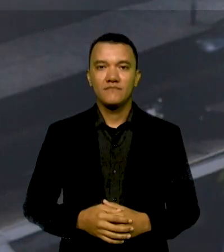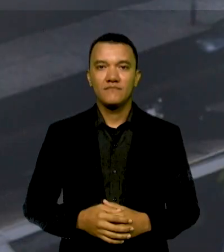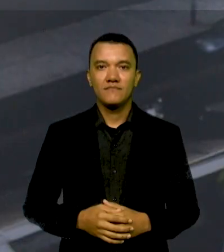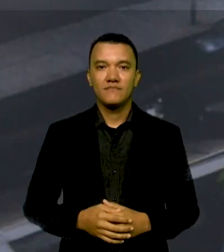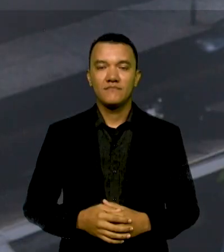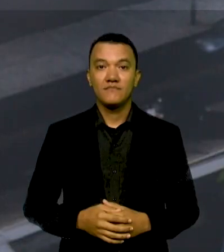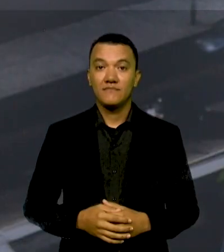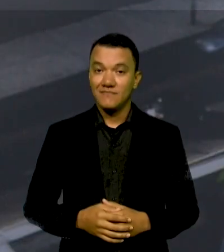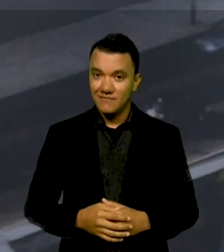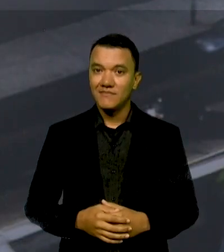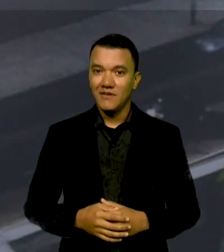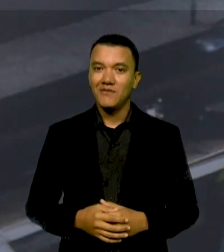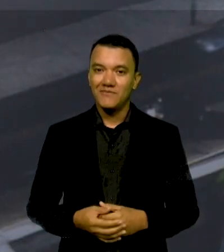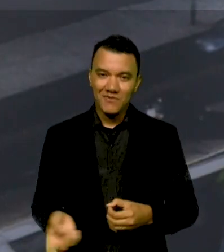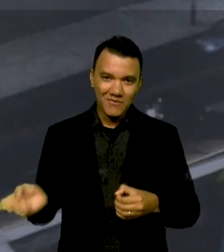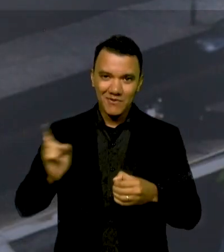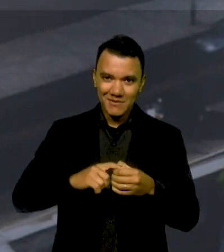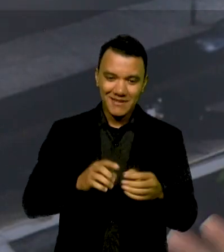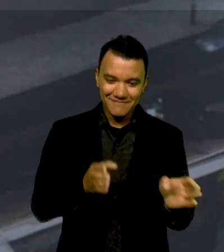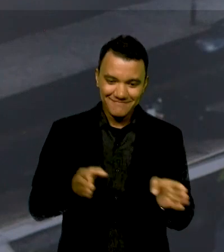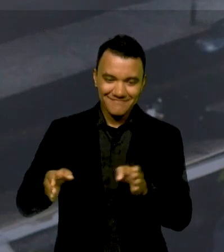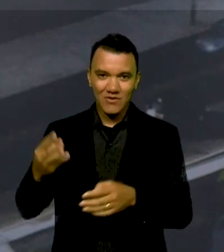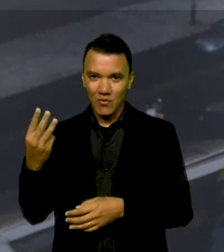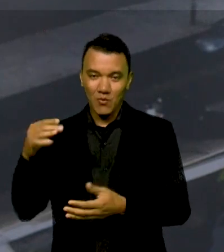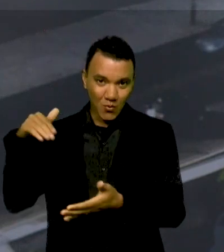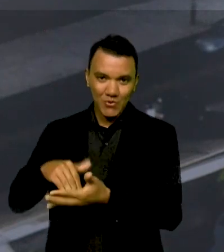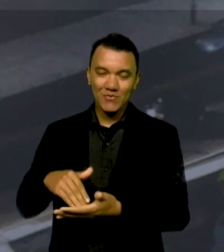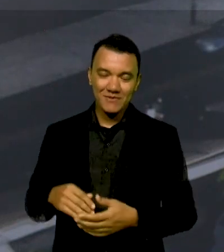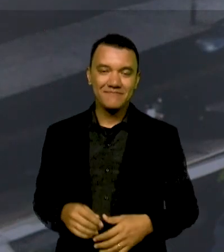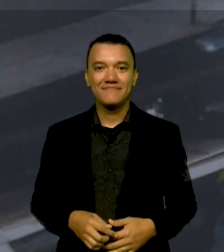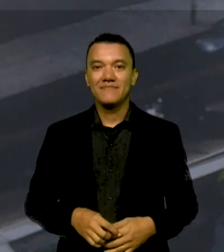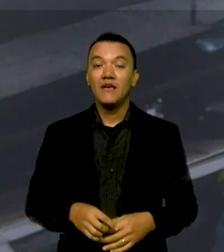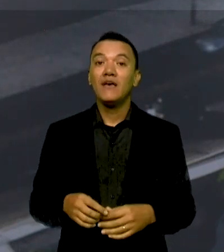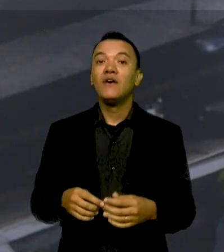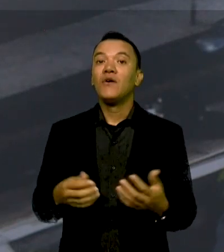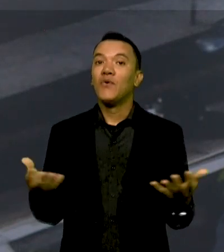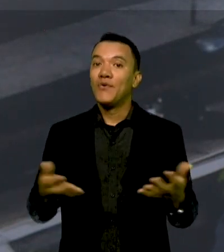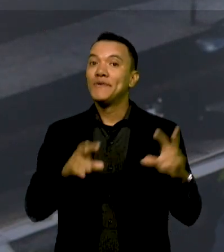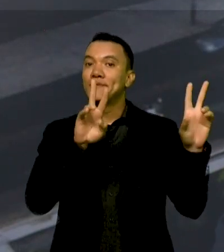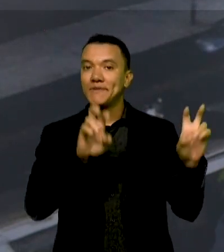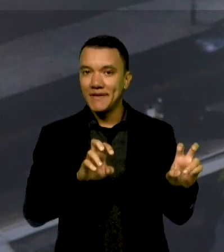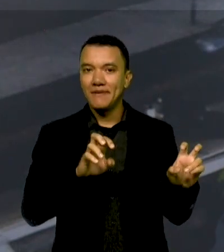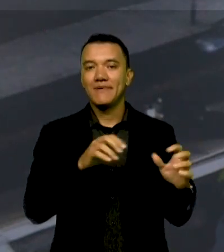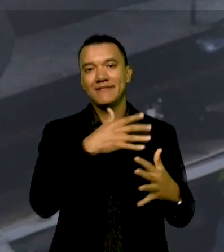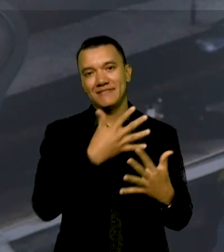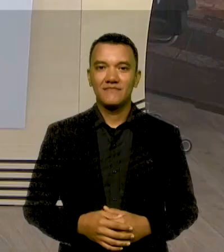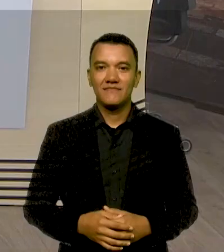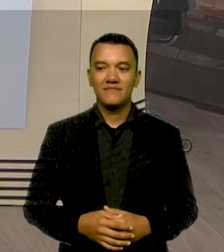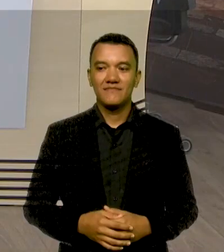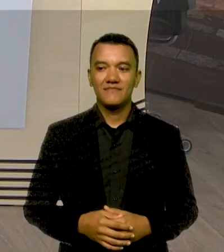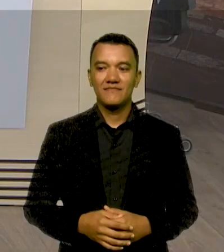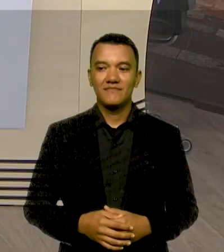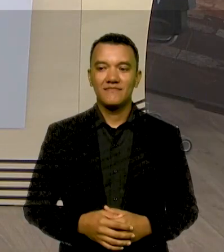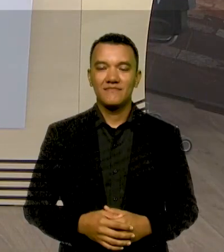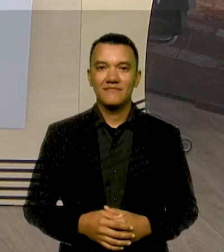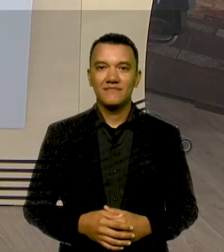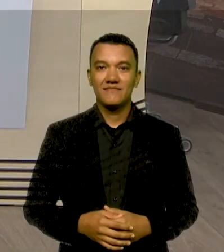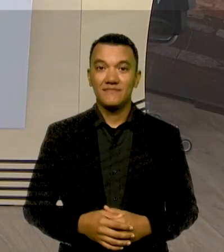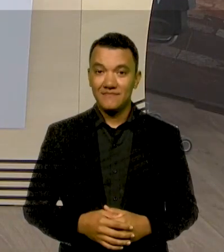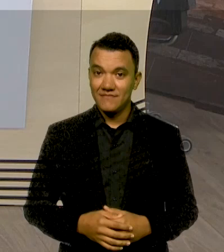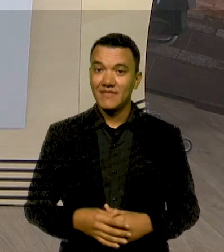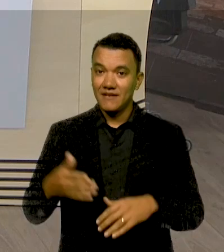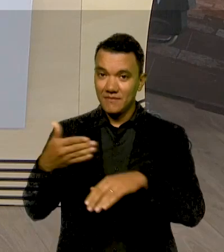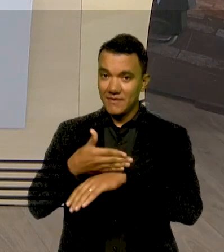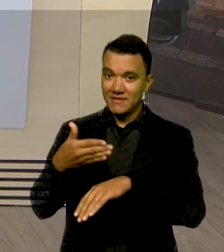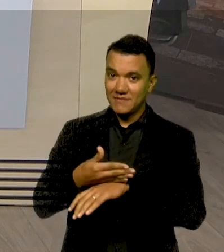De volta com o último bloco do Contraplano, hoje debatendo Língua Brasileira de Sinais, a Libras. Participam